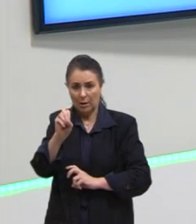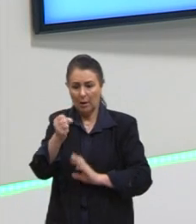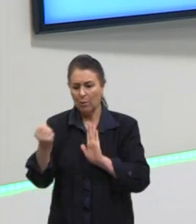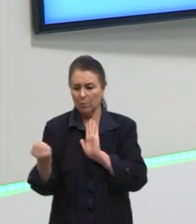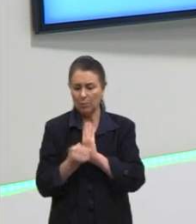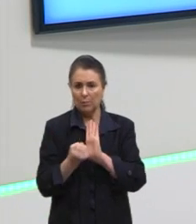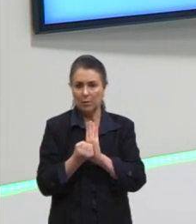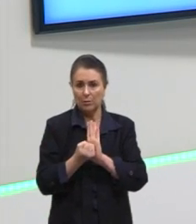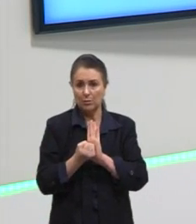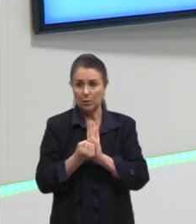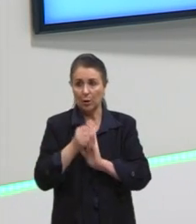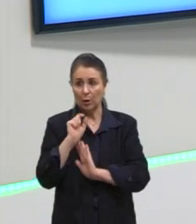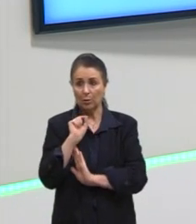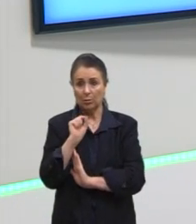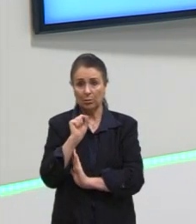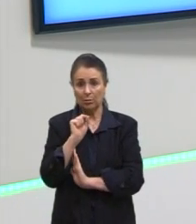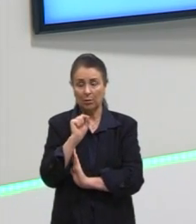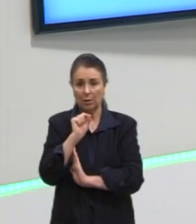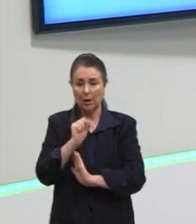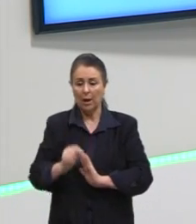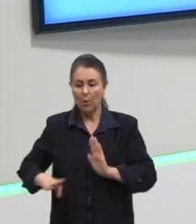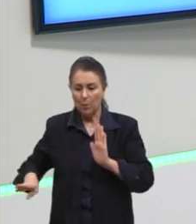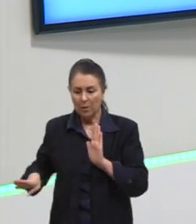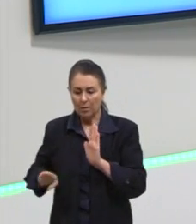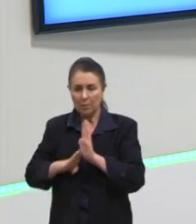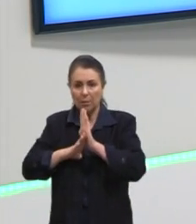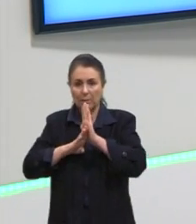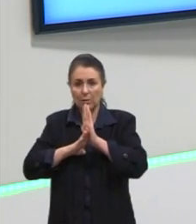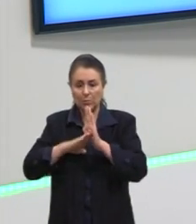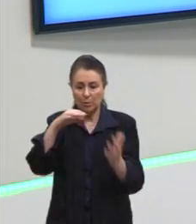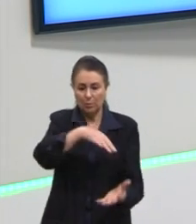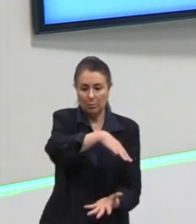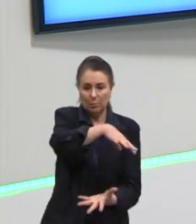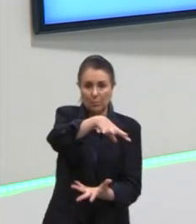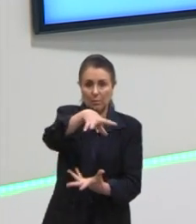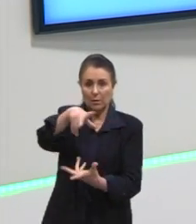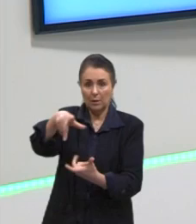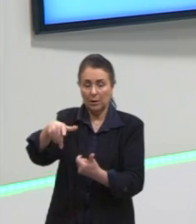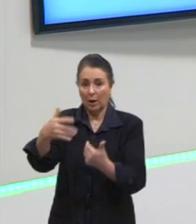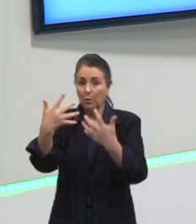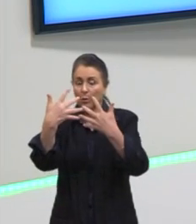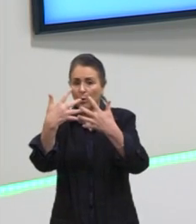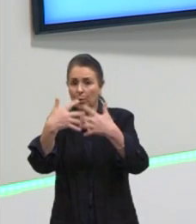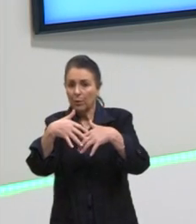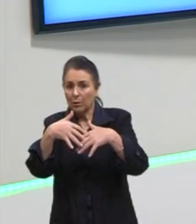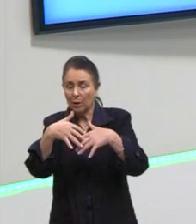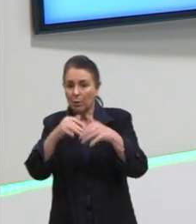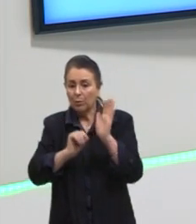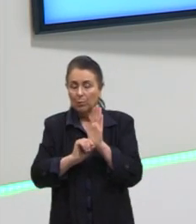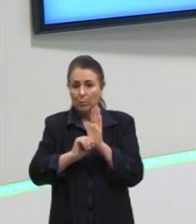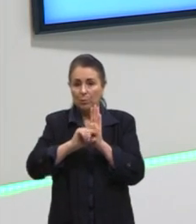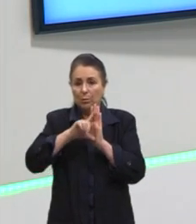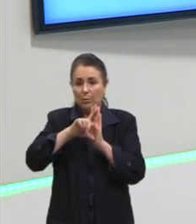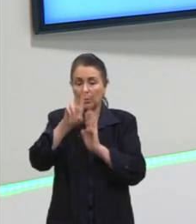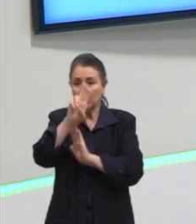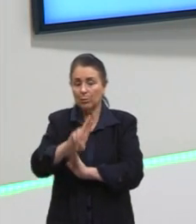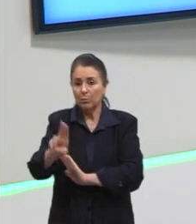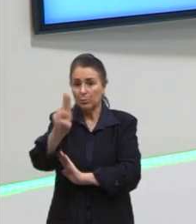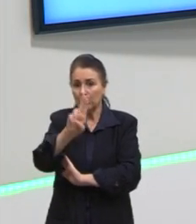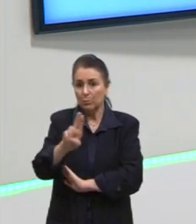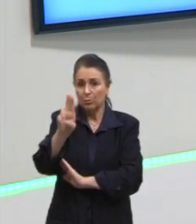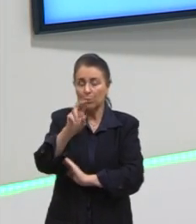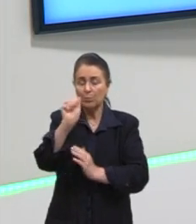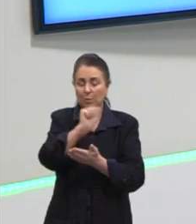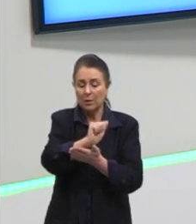Marco limites planetários em função do aumento do uso né